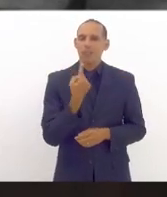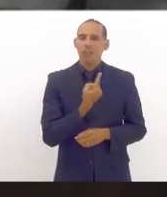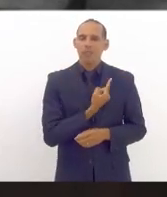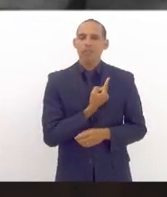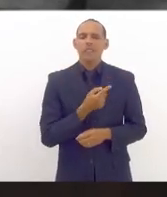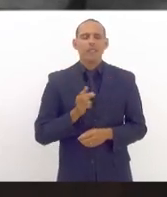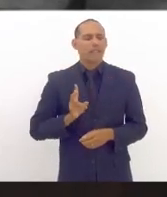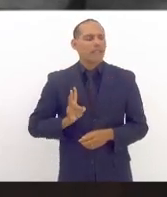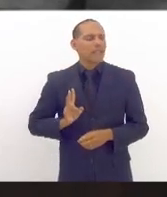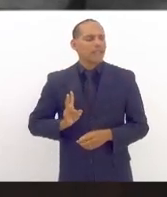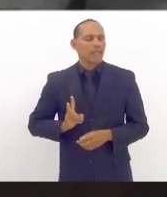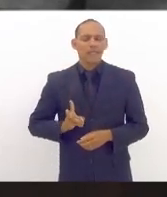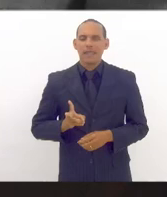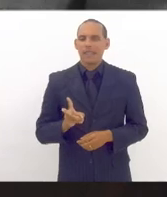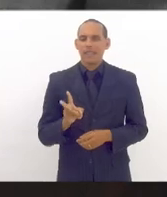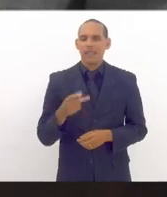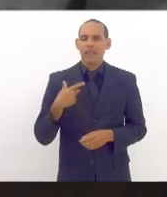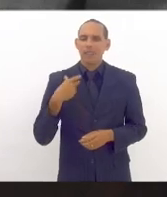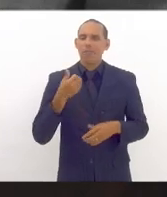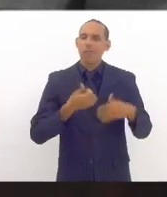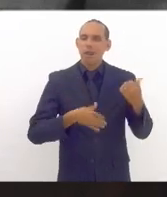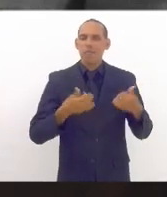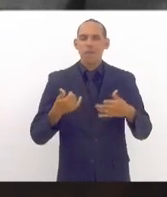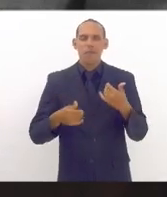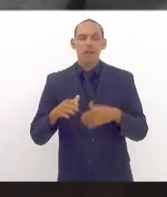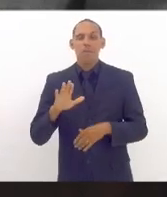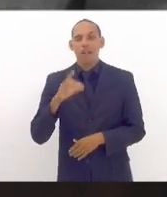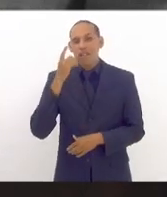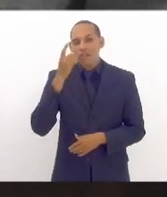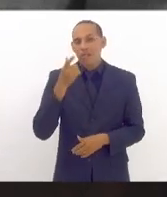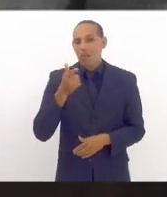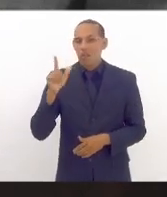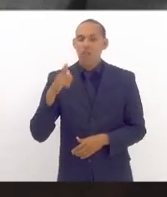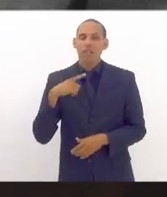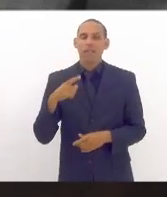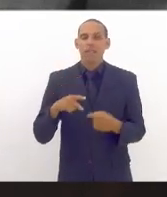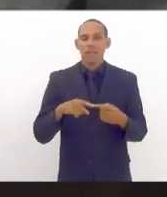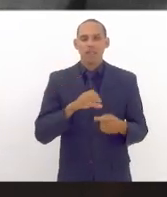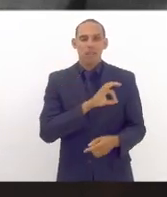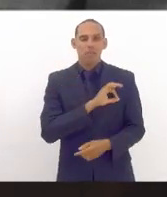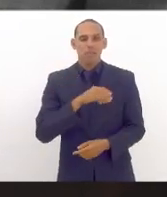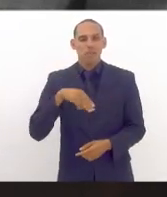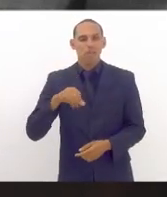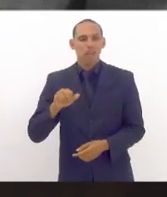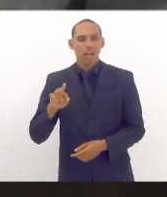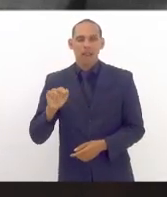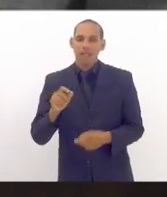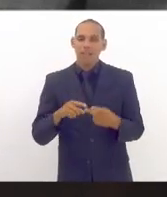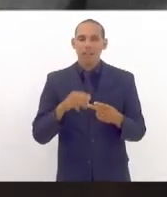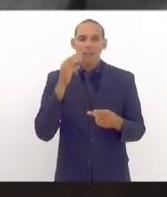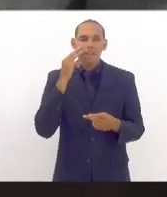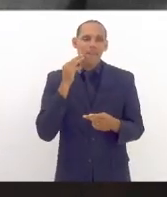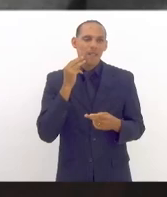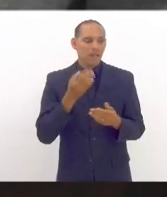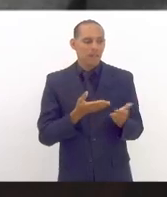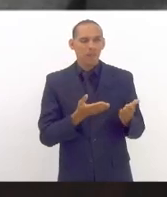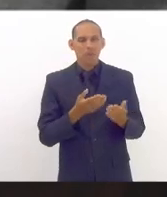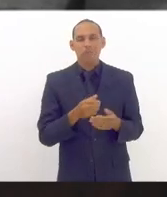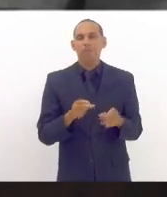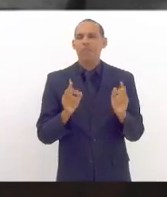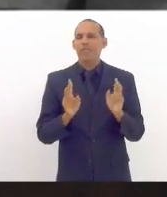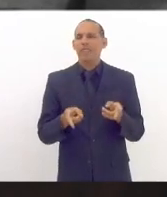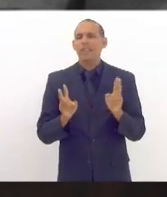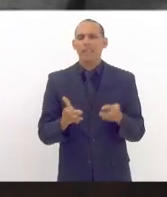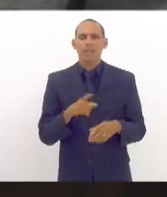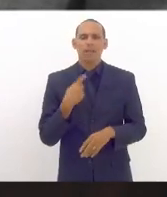sempre esse tempo todo aqui citando esses dois mas tem outros deputados Deputado da Marta Rocha deputado valdeck sempre